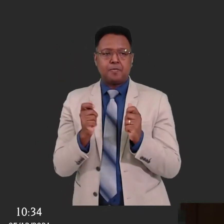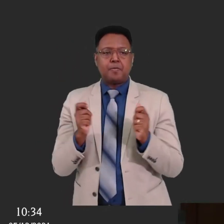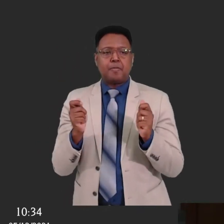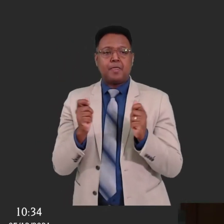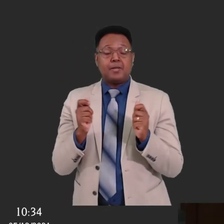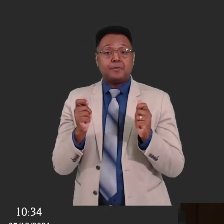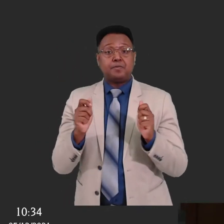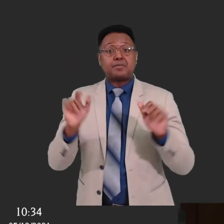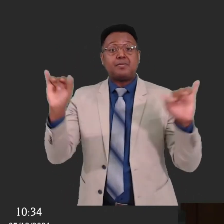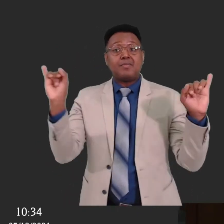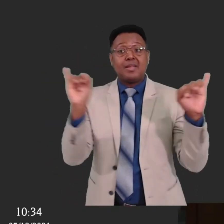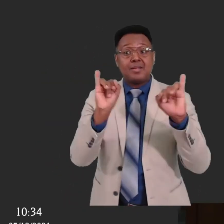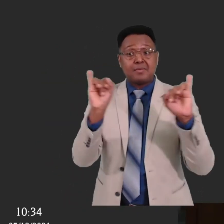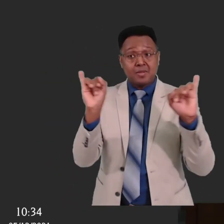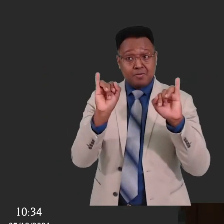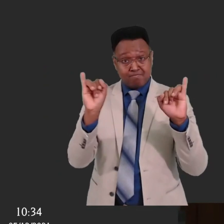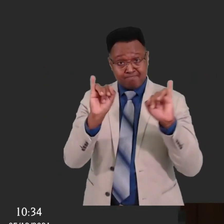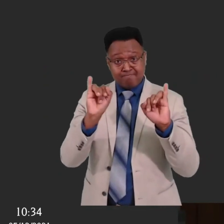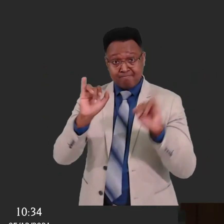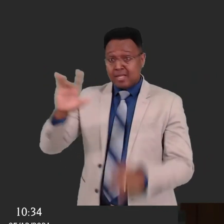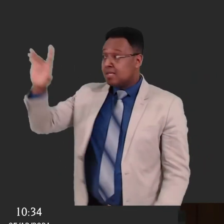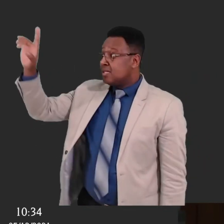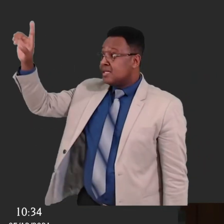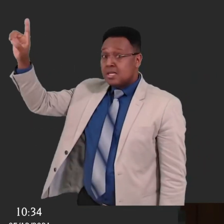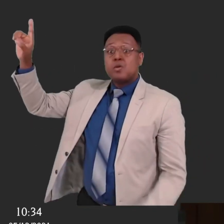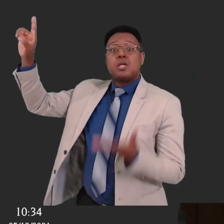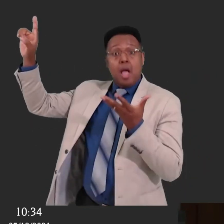Se Deus ouvir esta oração nossa agora, irmãos,